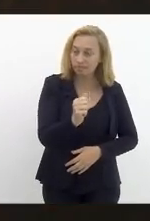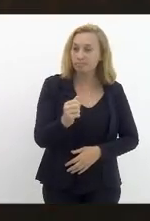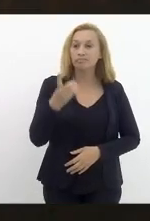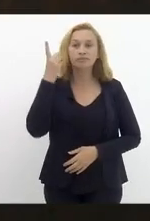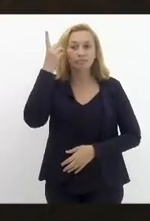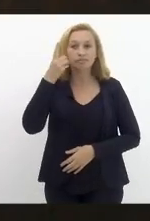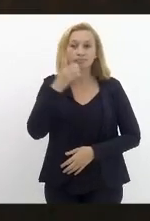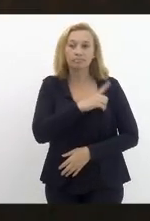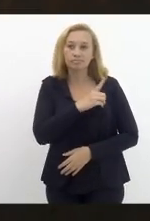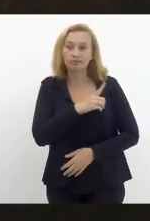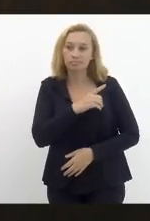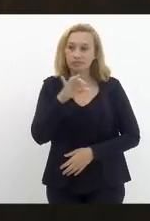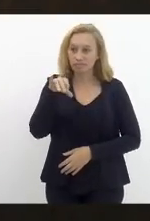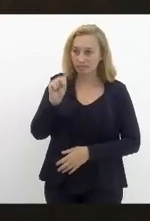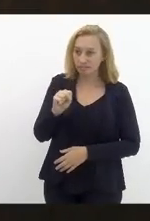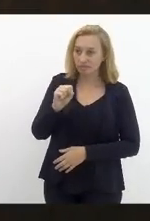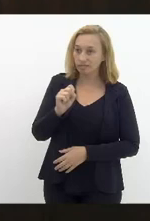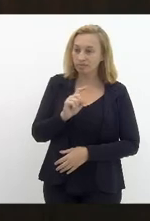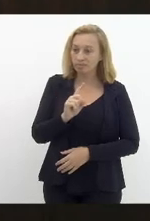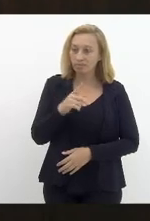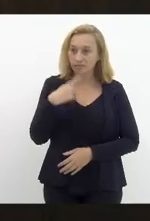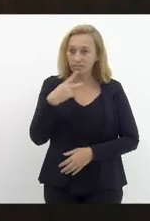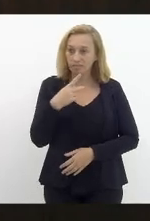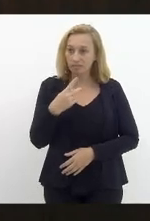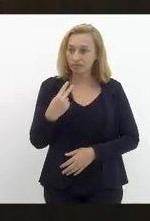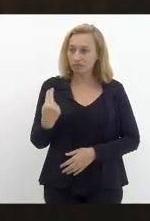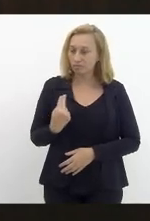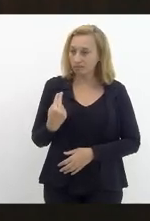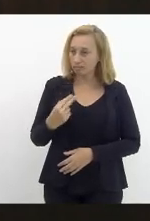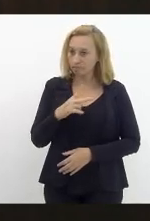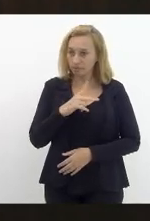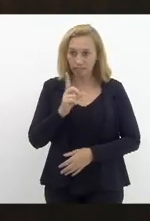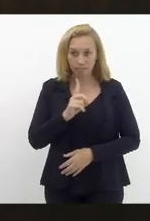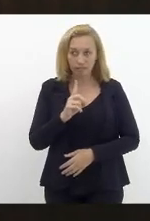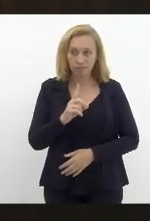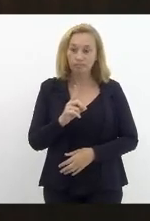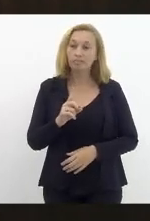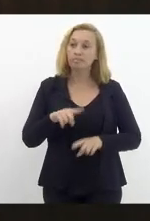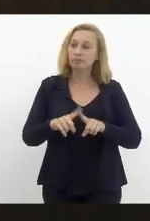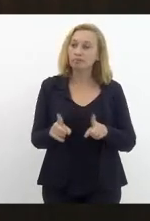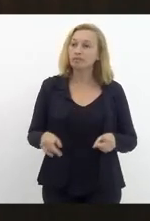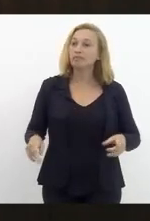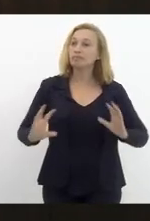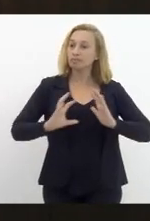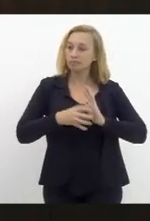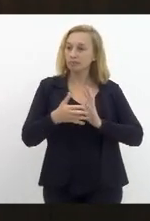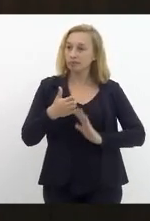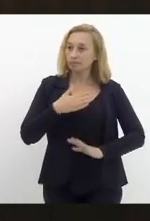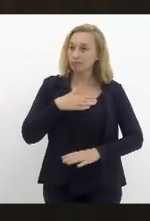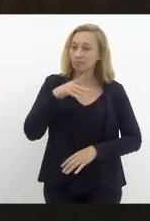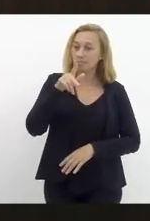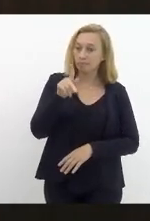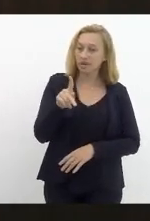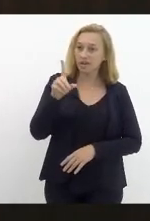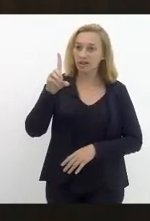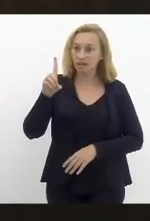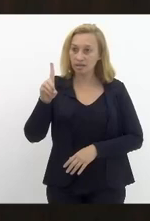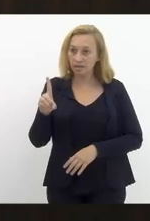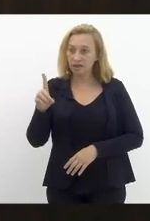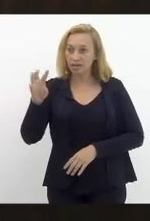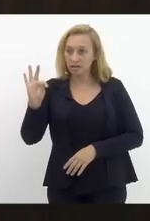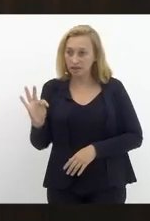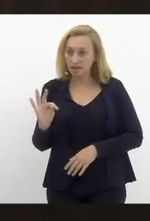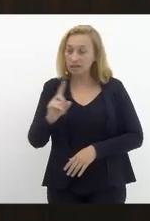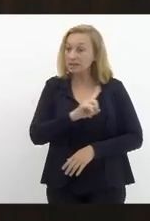Carlos Augusto, eu falo não apenas em meu nome pessoal, eu falo em nome do meu partido, o PDT